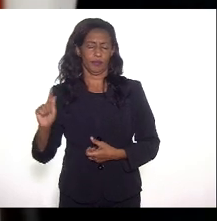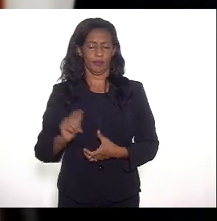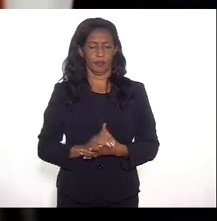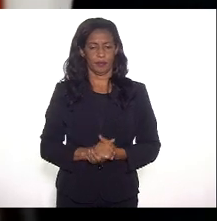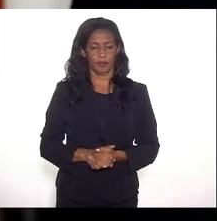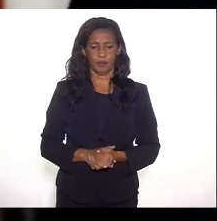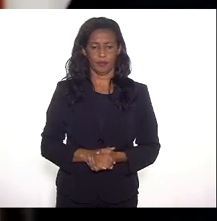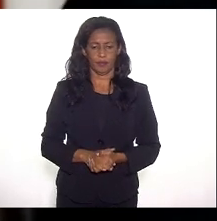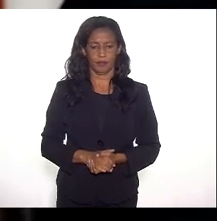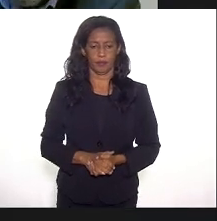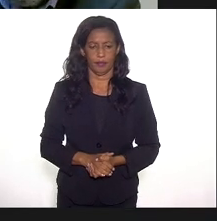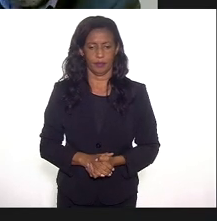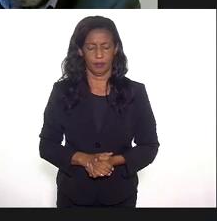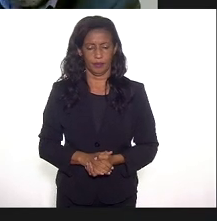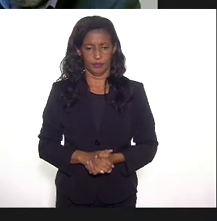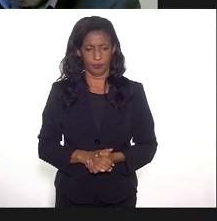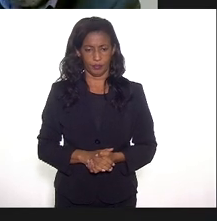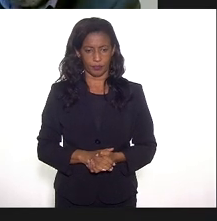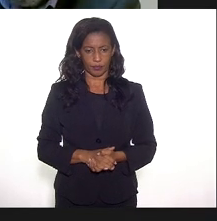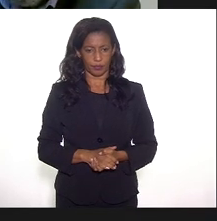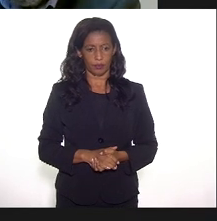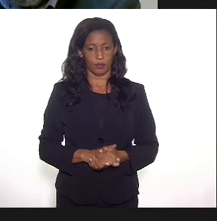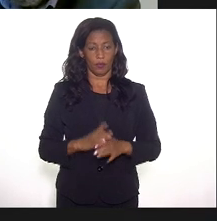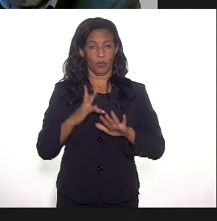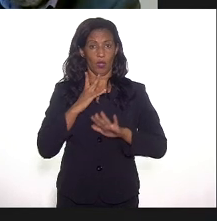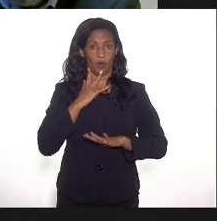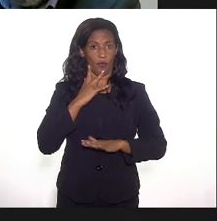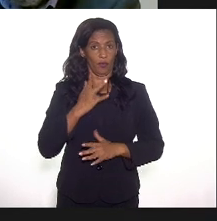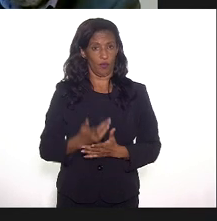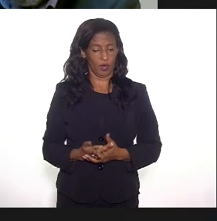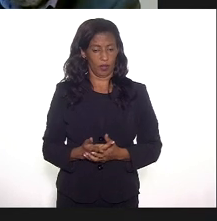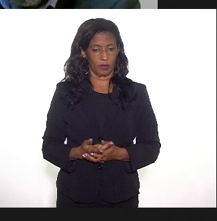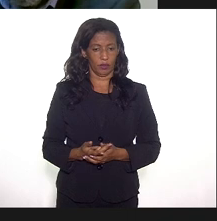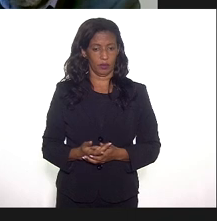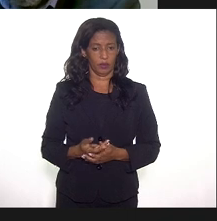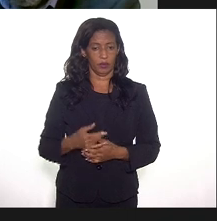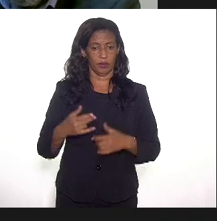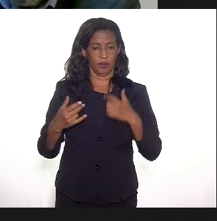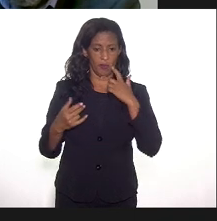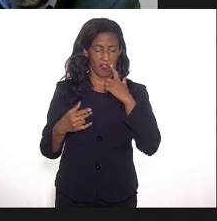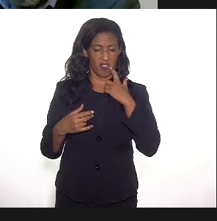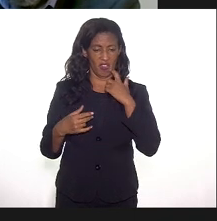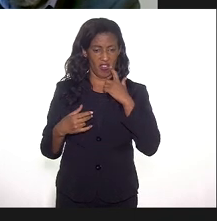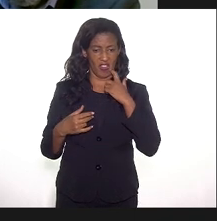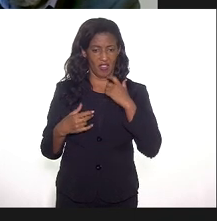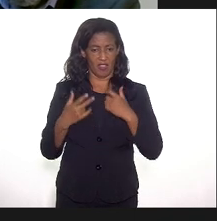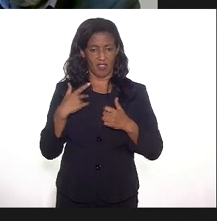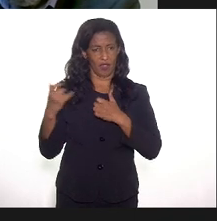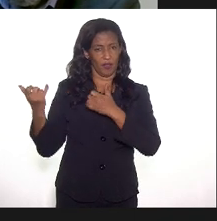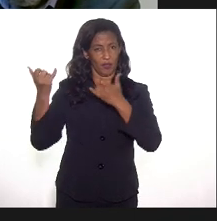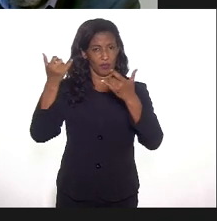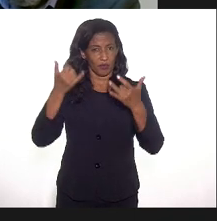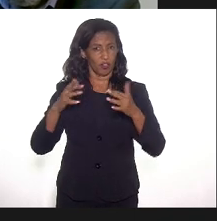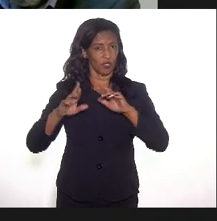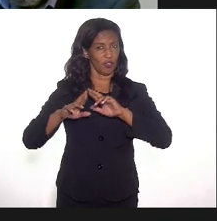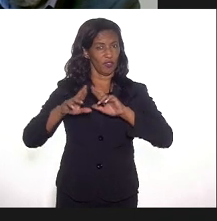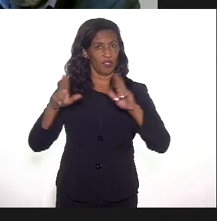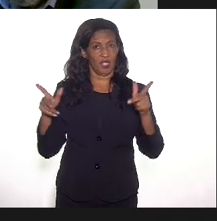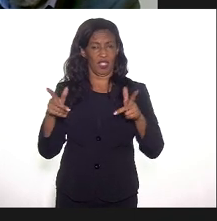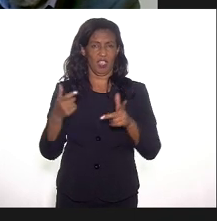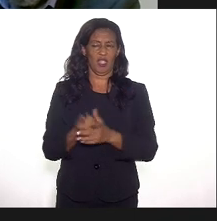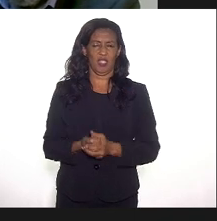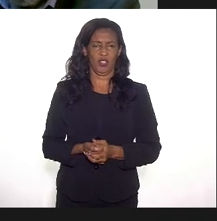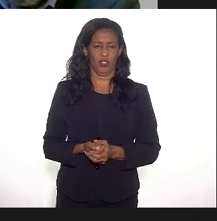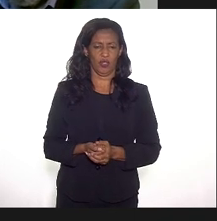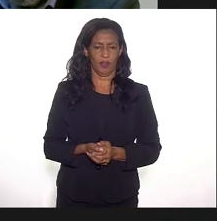Então, o que eu falei, presidente, é que o 4 já existia e o 3 não. Uhum. Então, estaríamos revogando o decreto 4